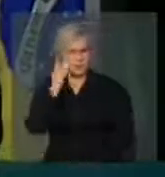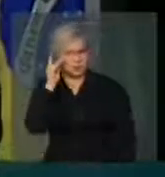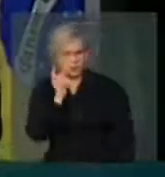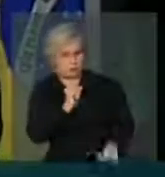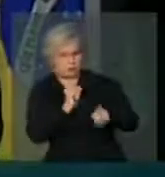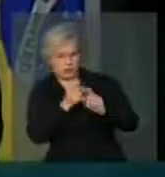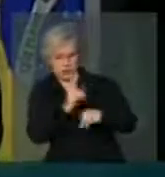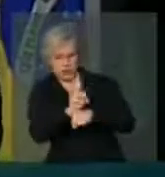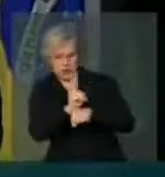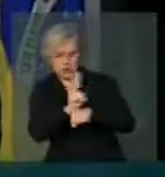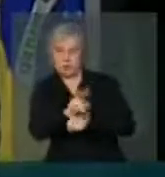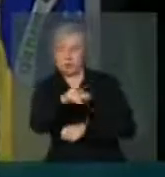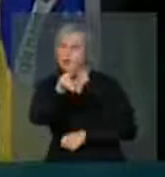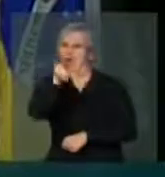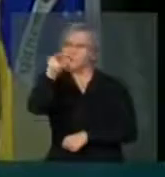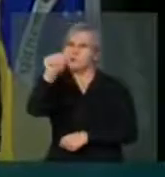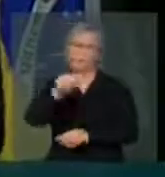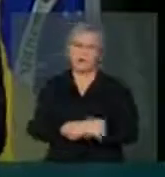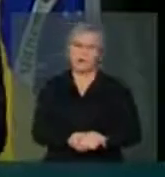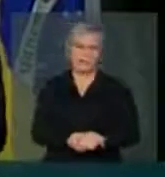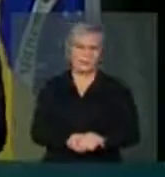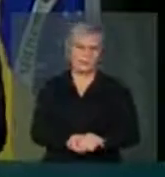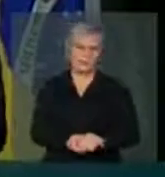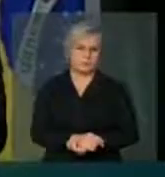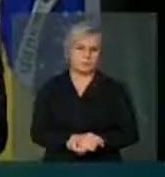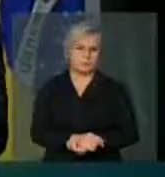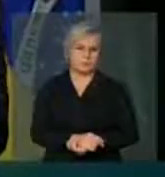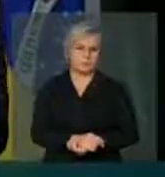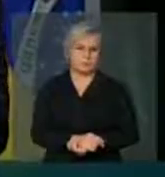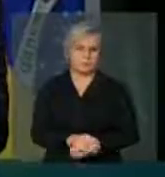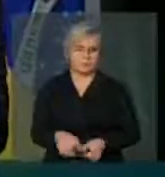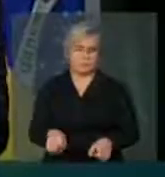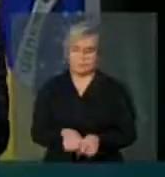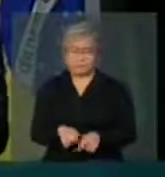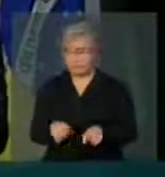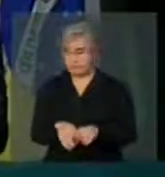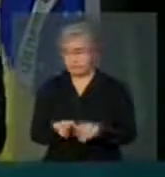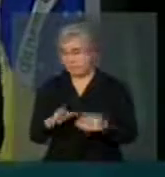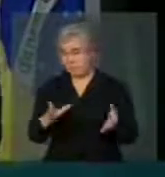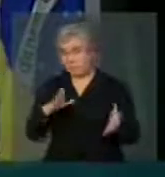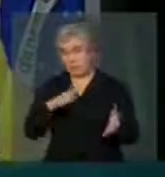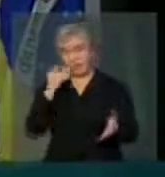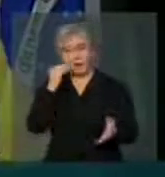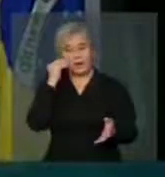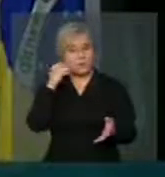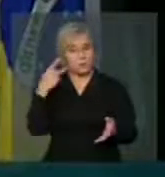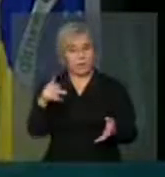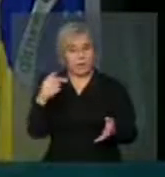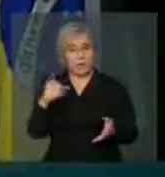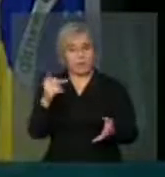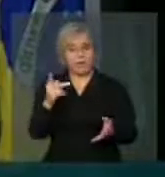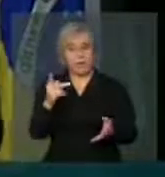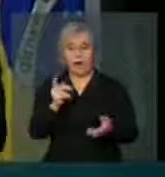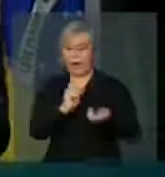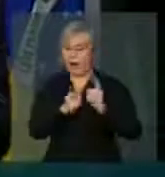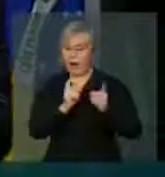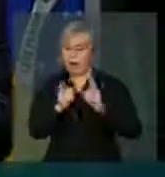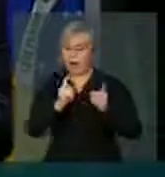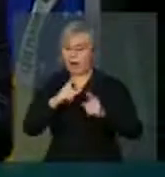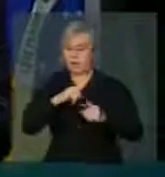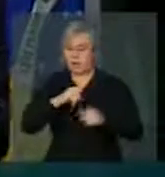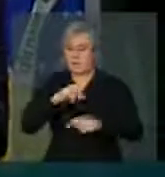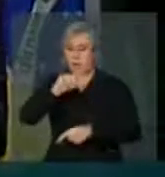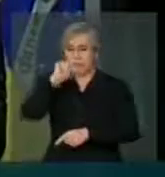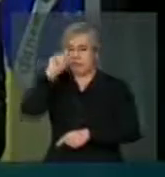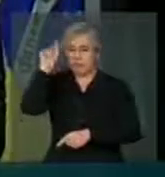nada. Aliás, sua única experiência administrativa, contam que foi levar à falência uma loja de artigos